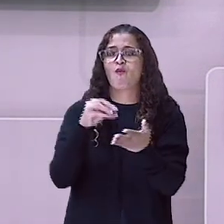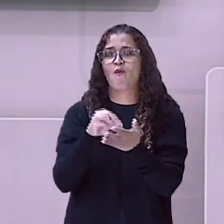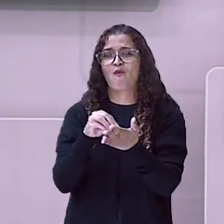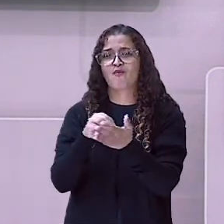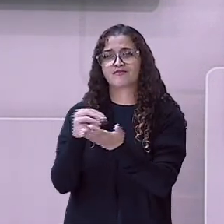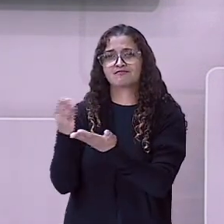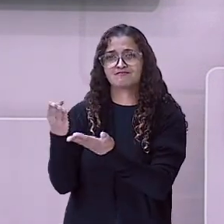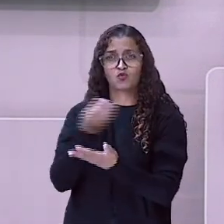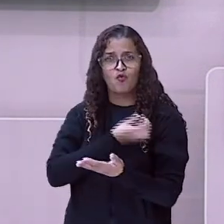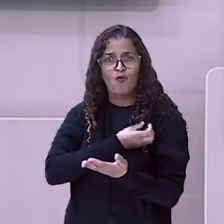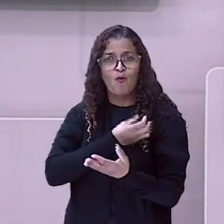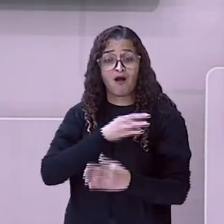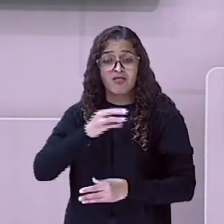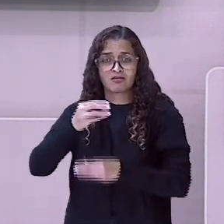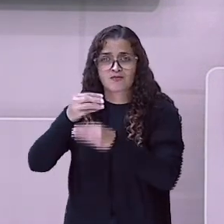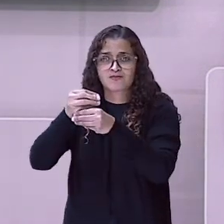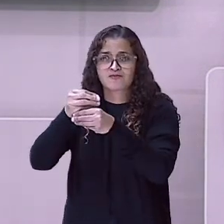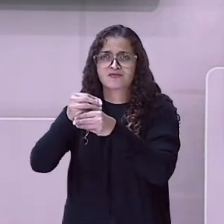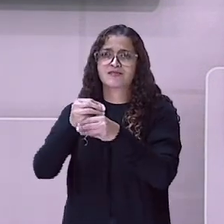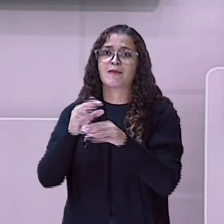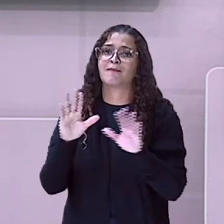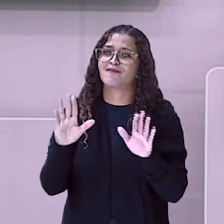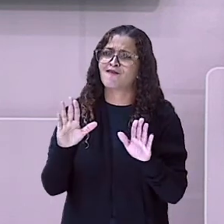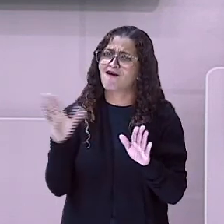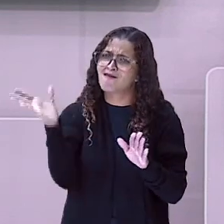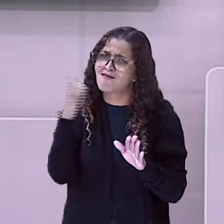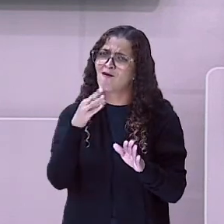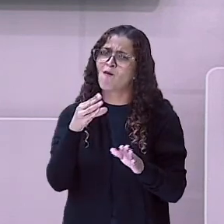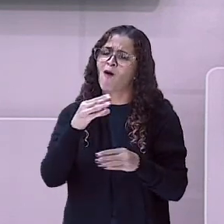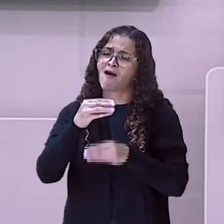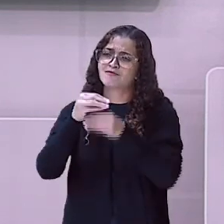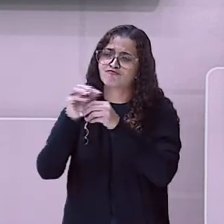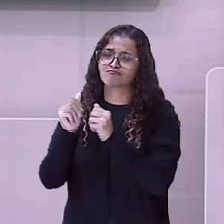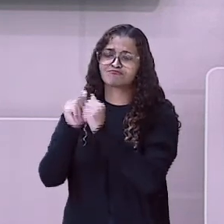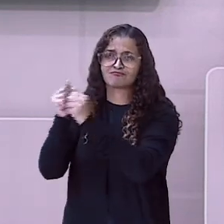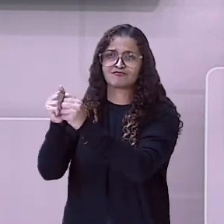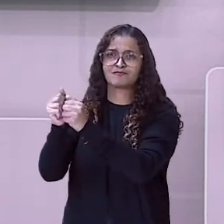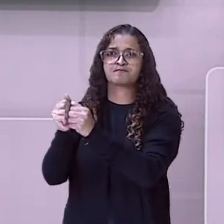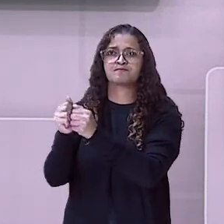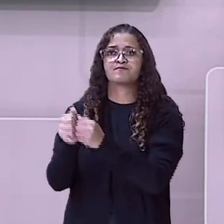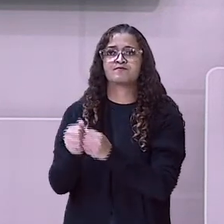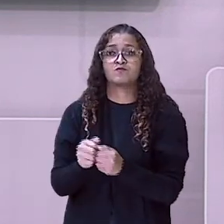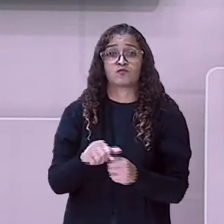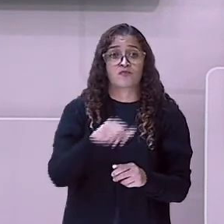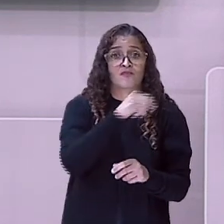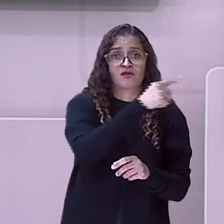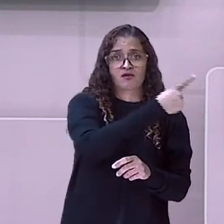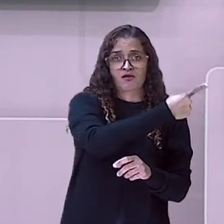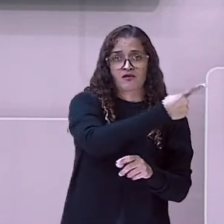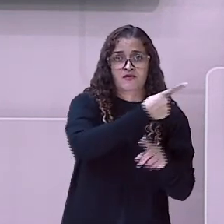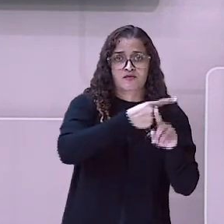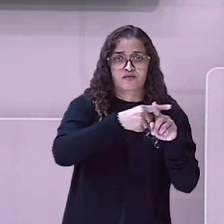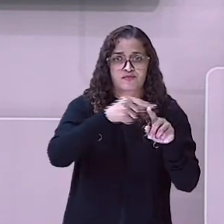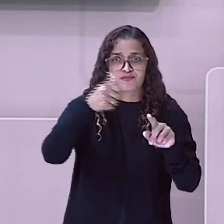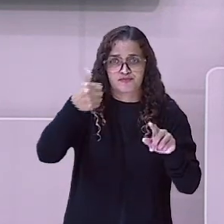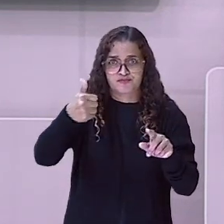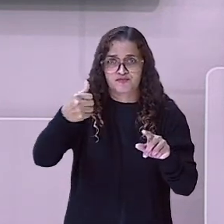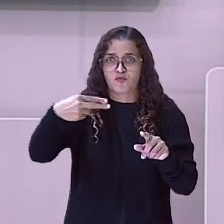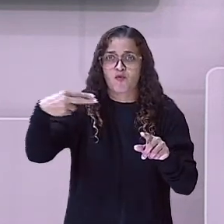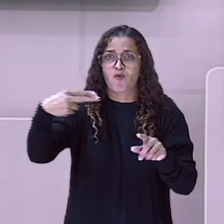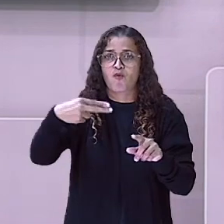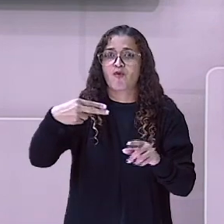10. Mas nós vamos completar aqui agora, ok? Então, 2 vezes o número 1